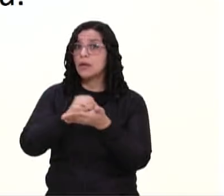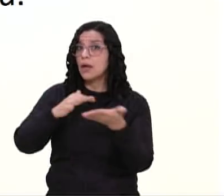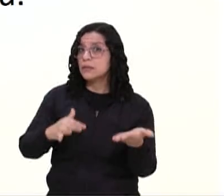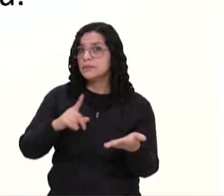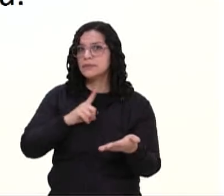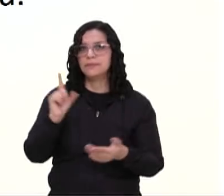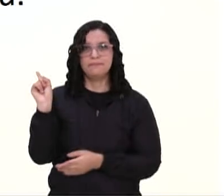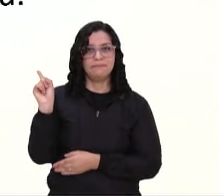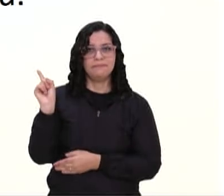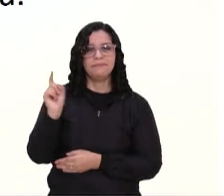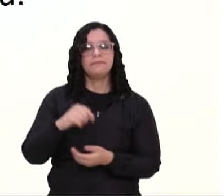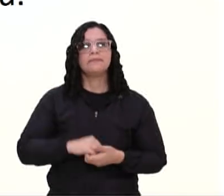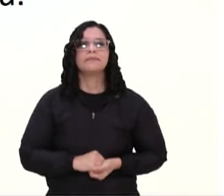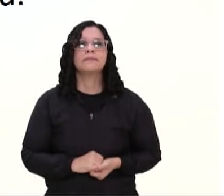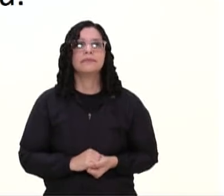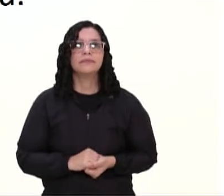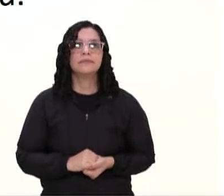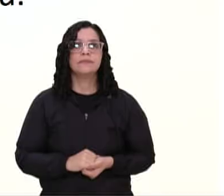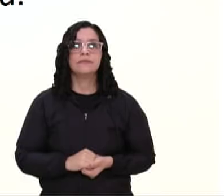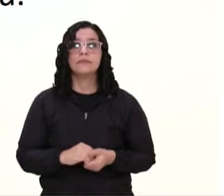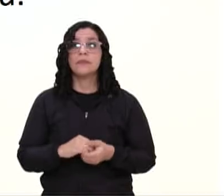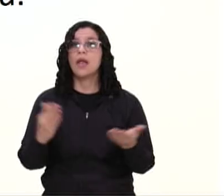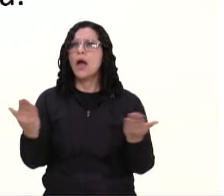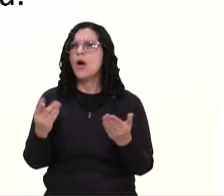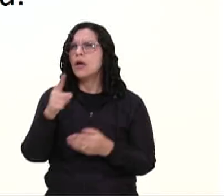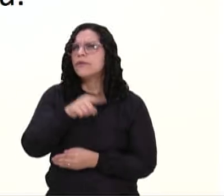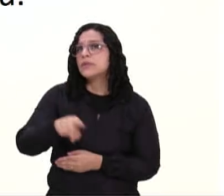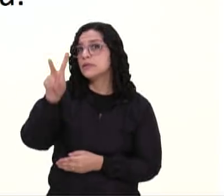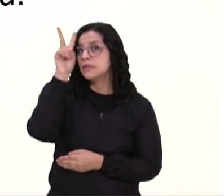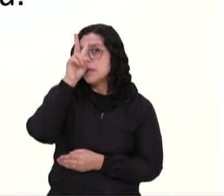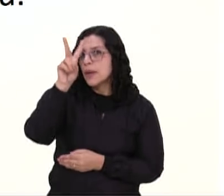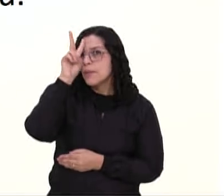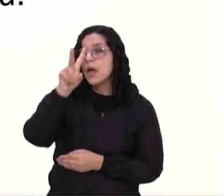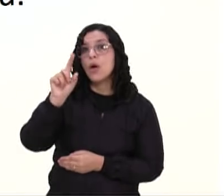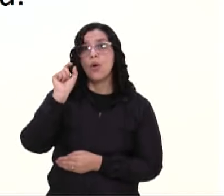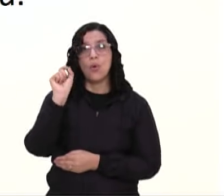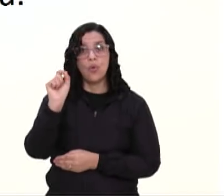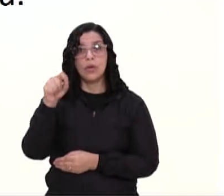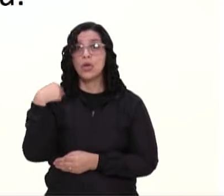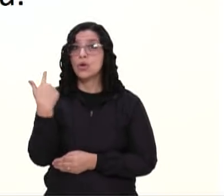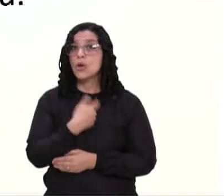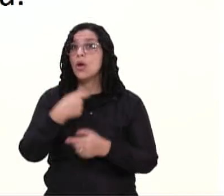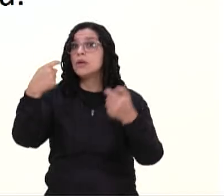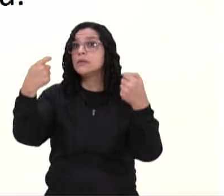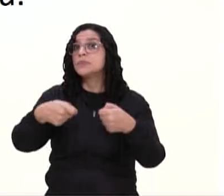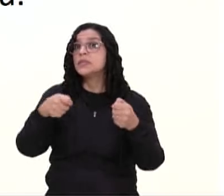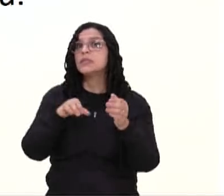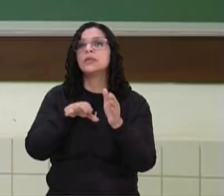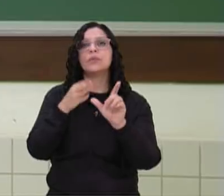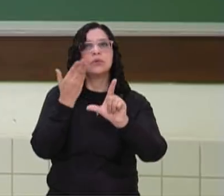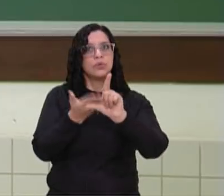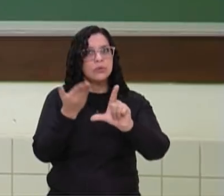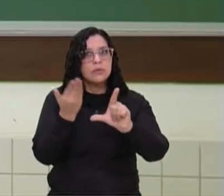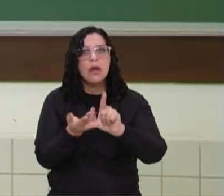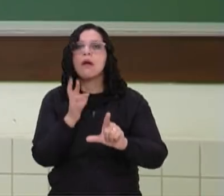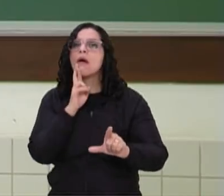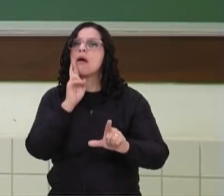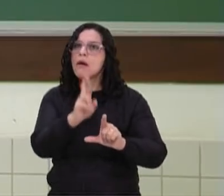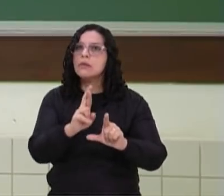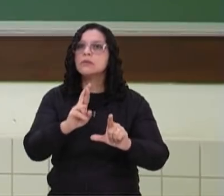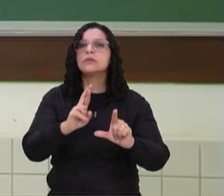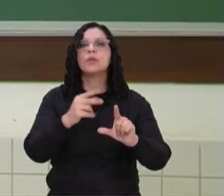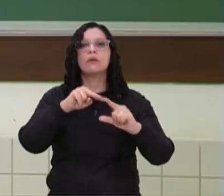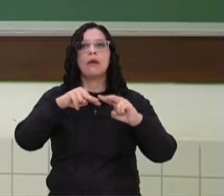vamos para a nossa terceira atividade. Certo? E eu gostaria de lembrar a vocês, alunos, de acessarem o Google Class, responderem à